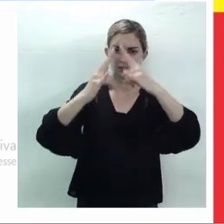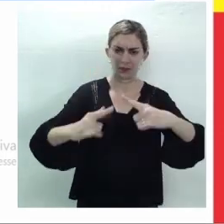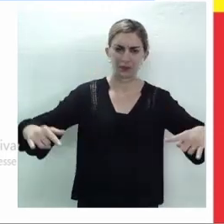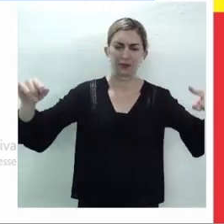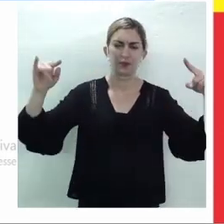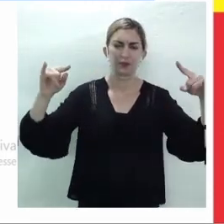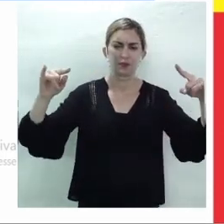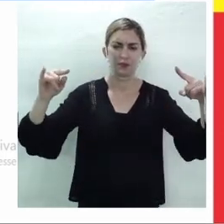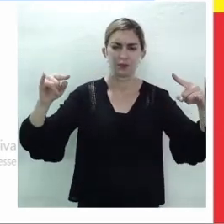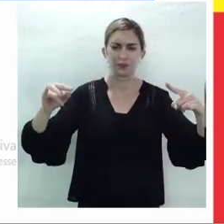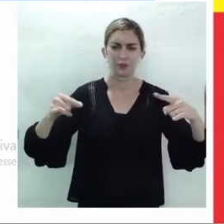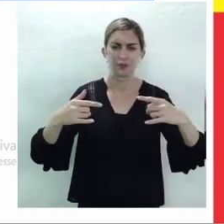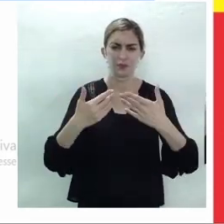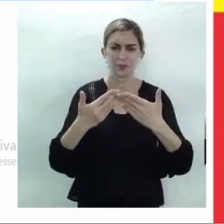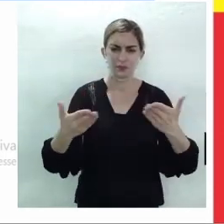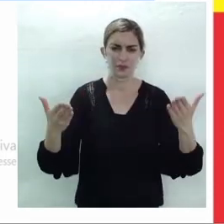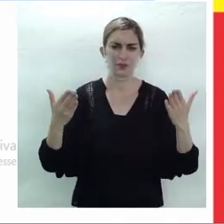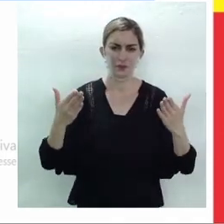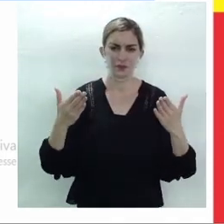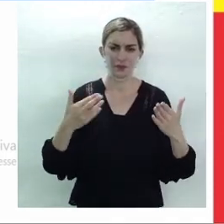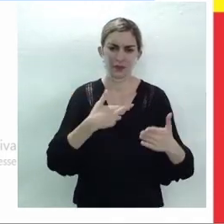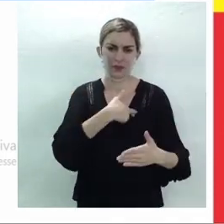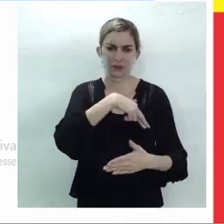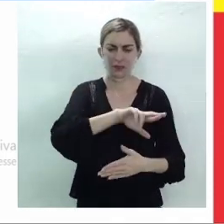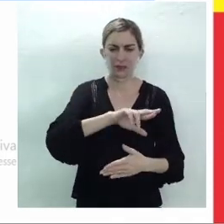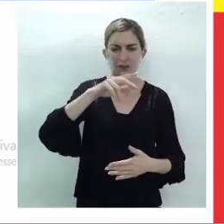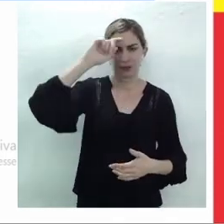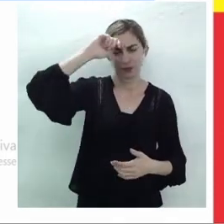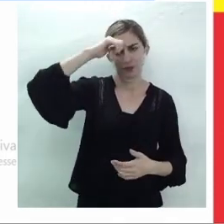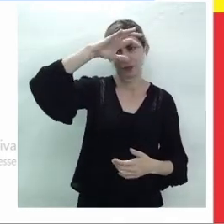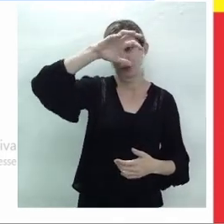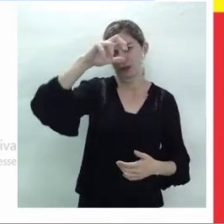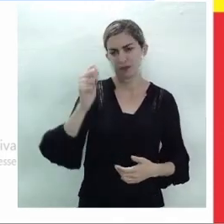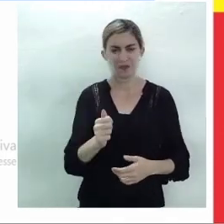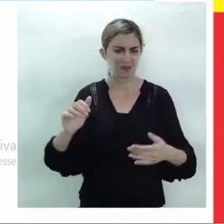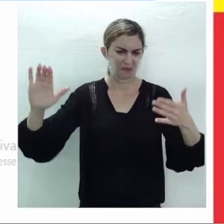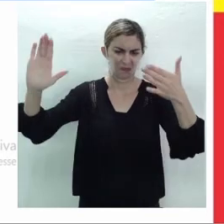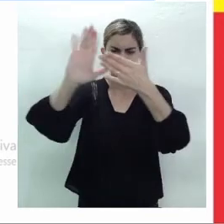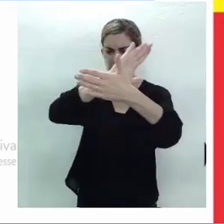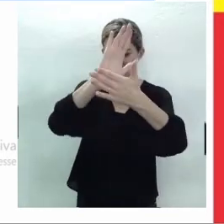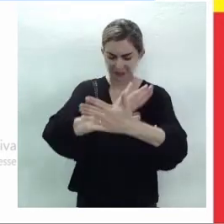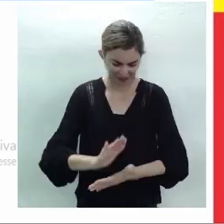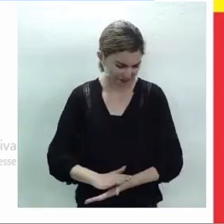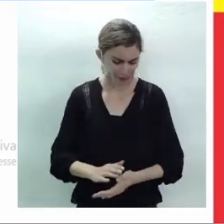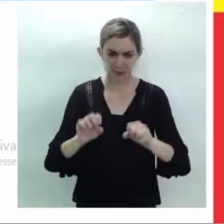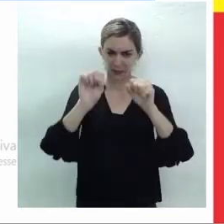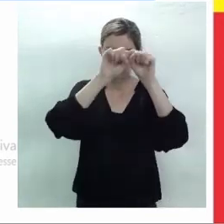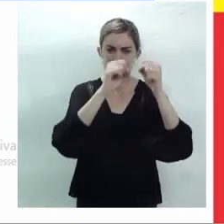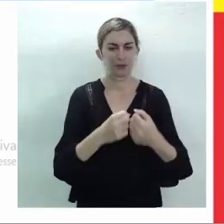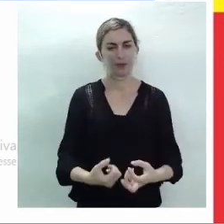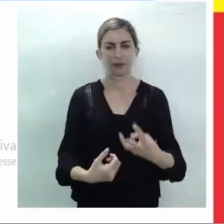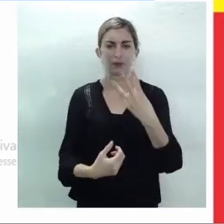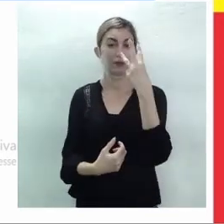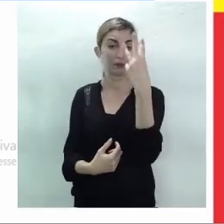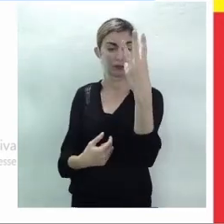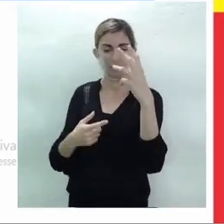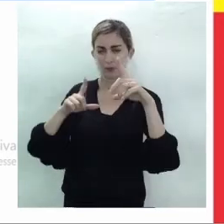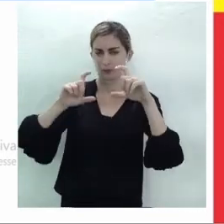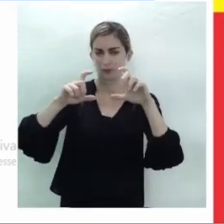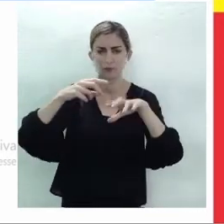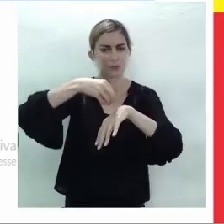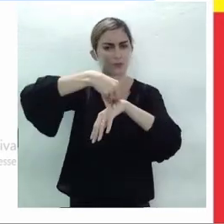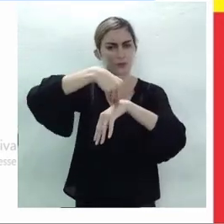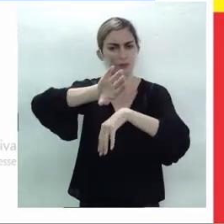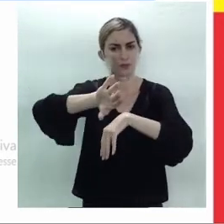templo, de uma religião de matriz africana e destruíram. Então, são 3 fotografias